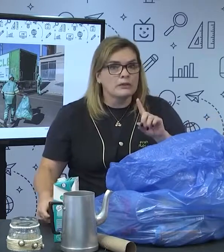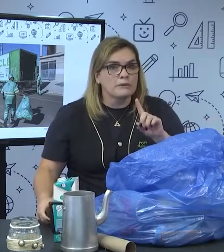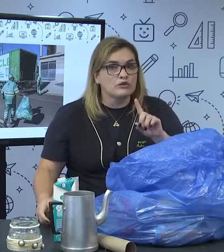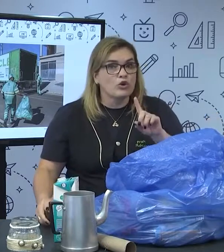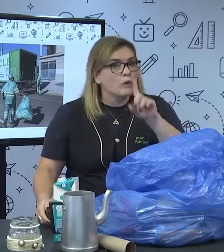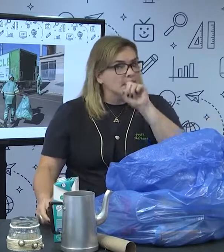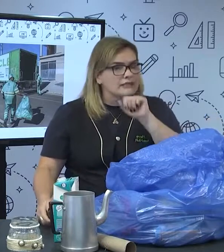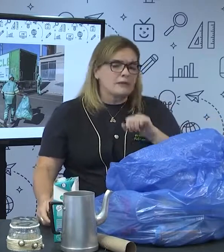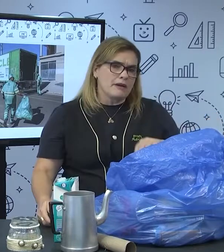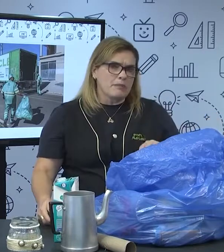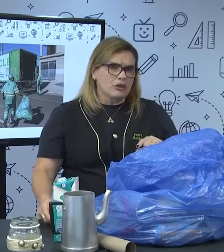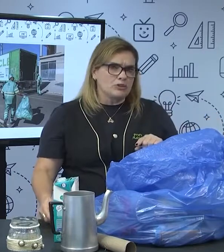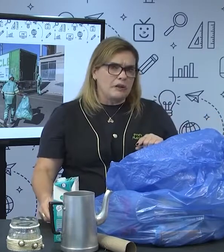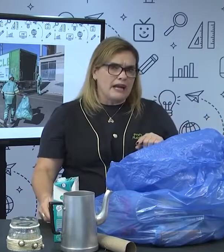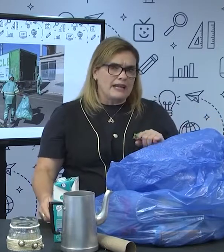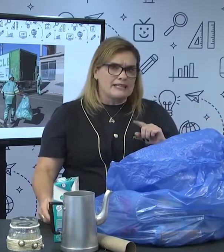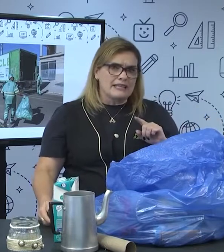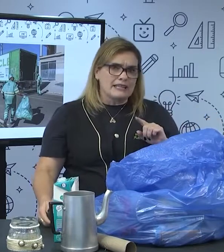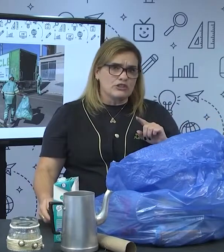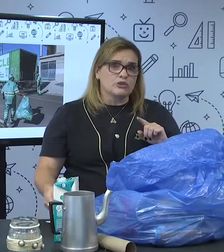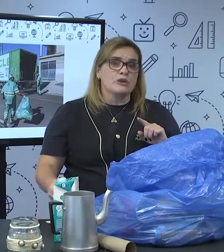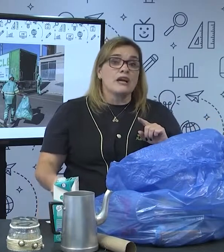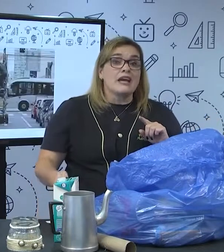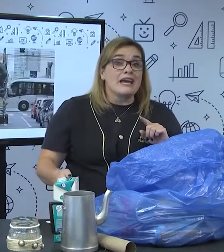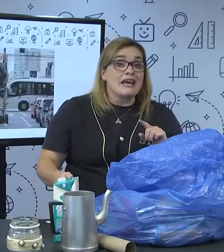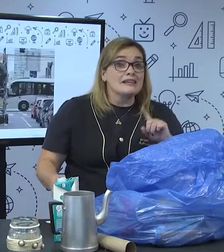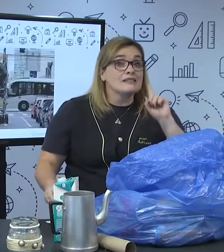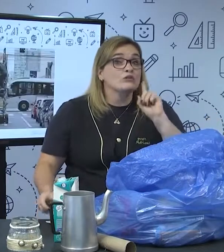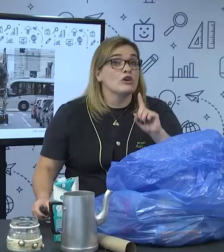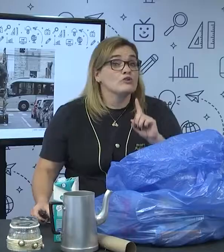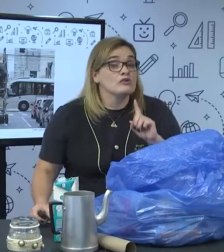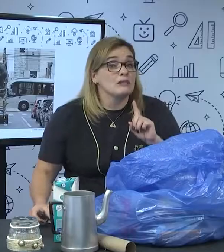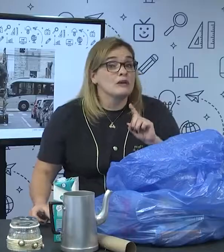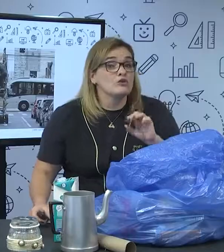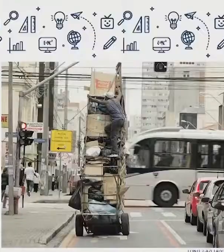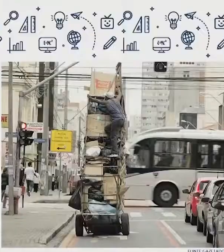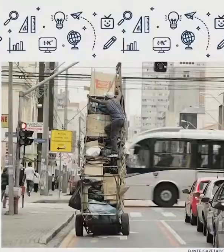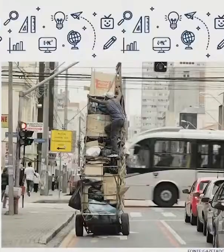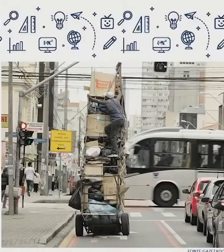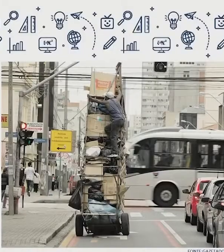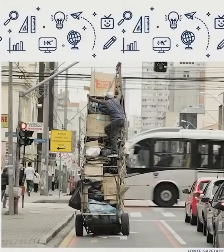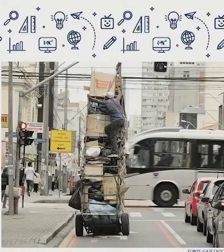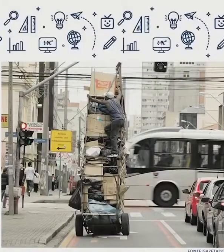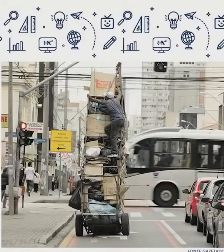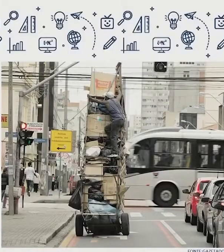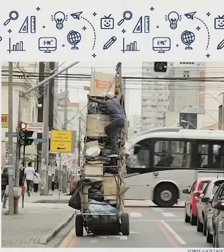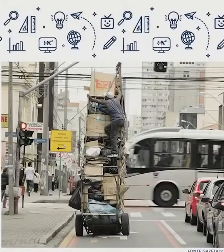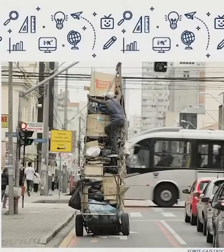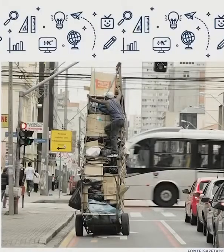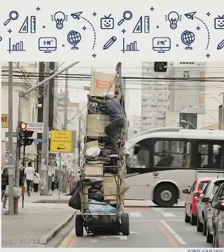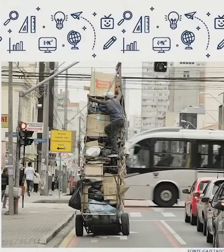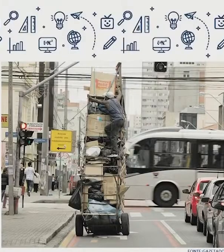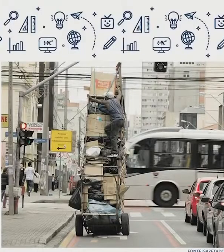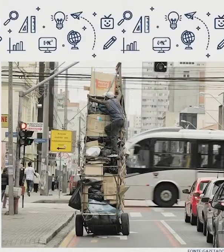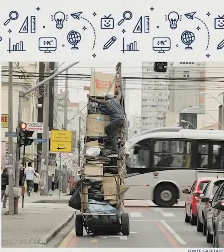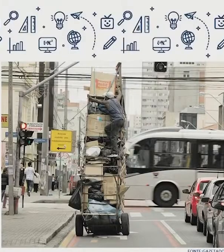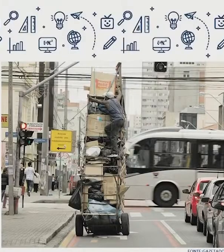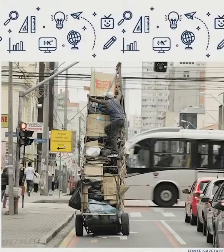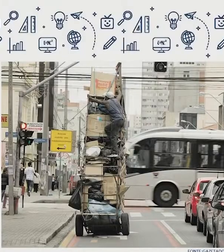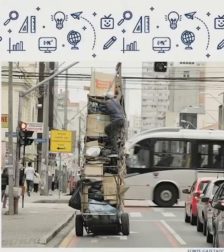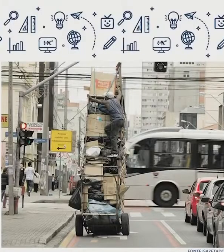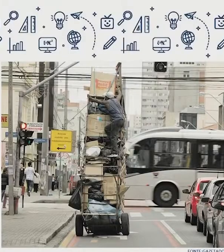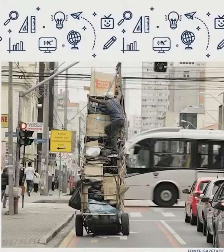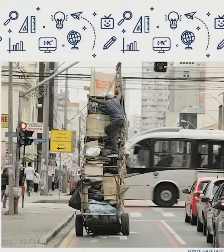uma outra pessoa que também pode pegar esse lixo. É, são nossos amigos coletores. Os